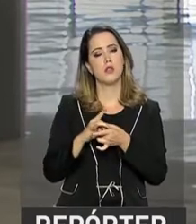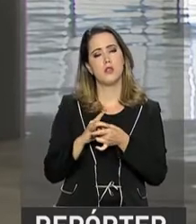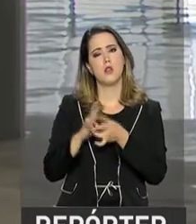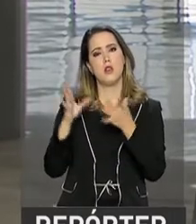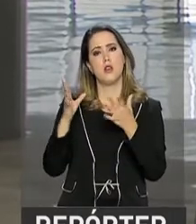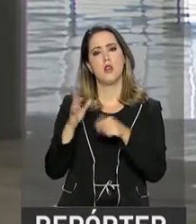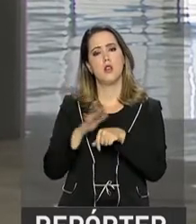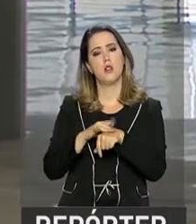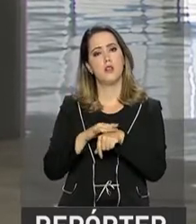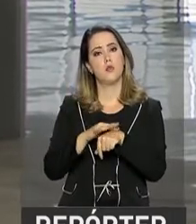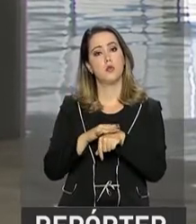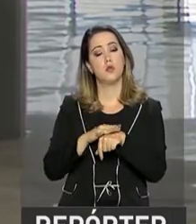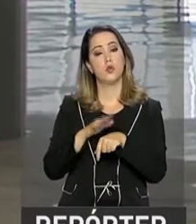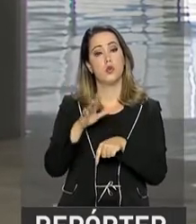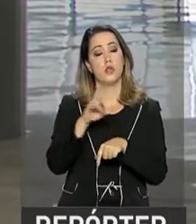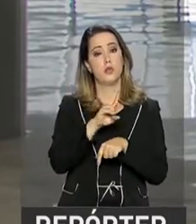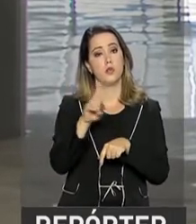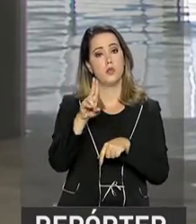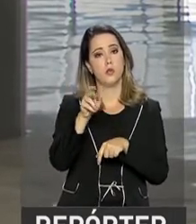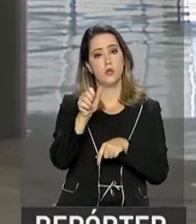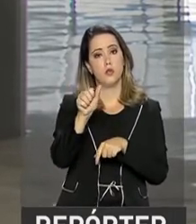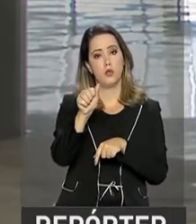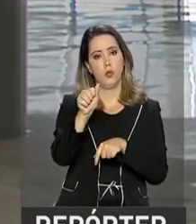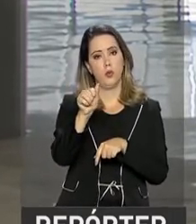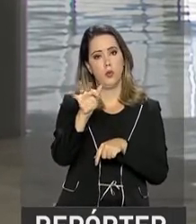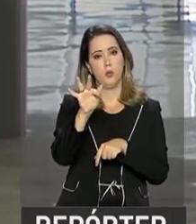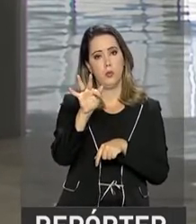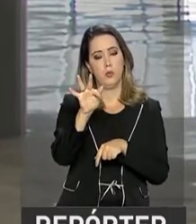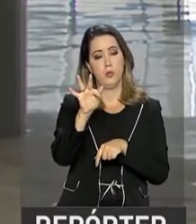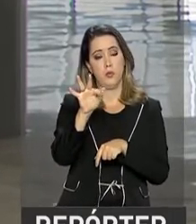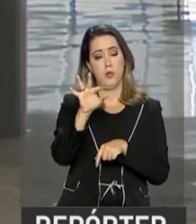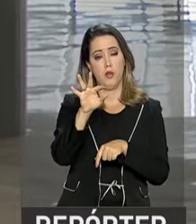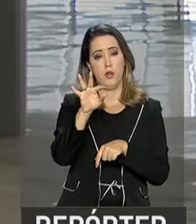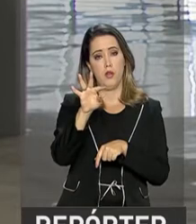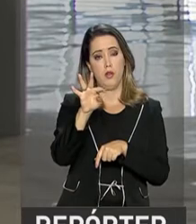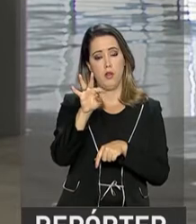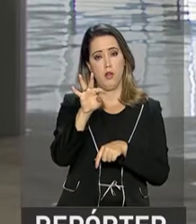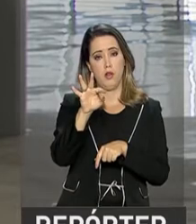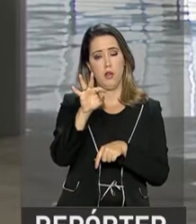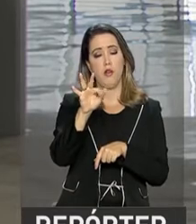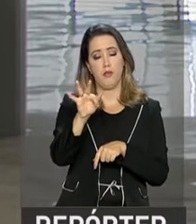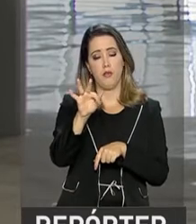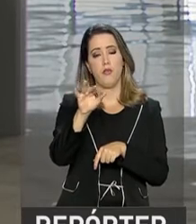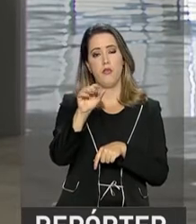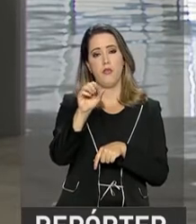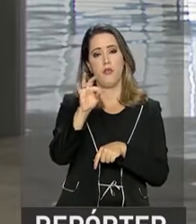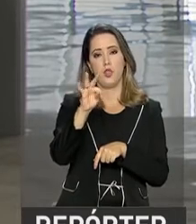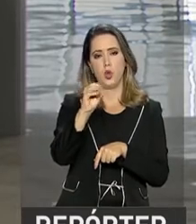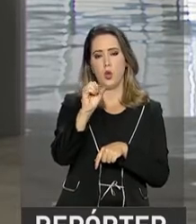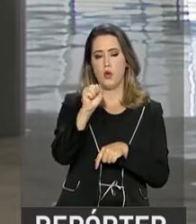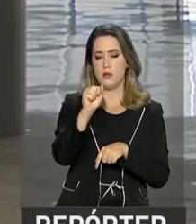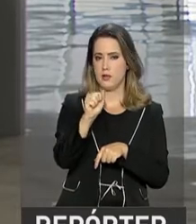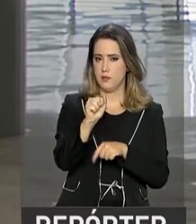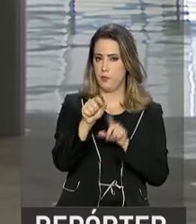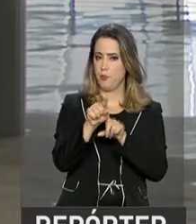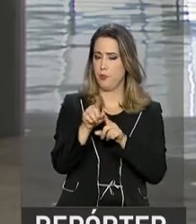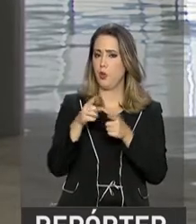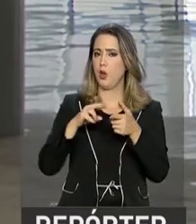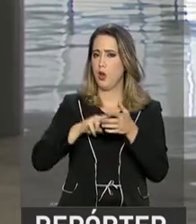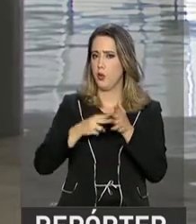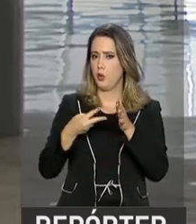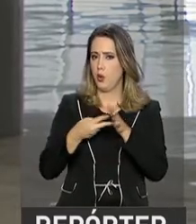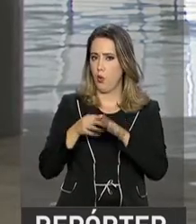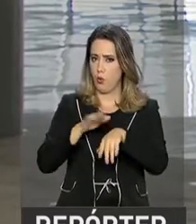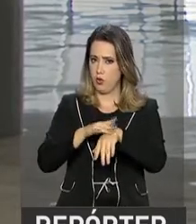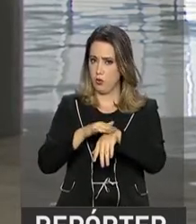considerados zonas livres de febre aftosa com vacinação o que isso significa que o gado desses estados